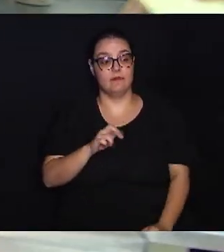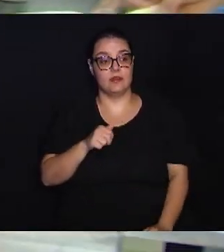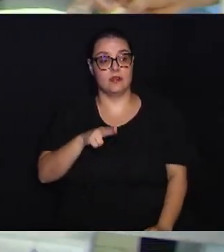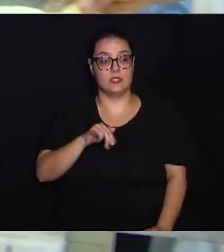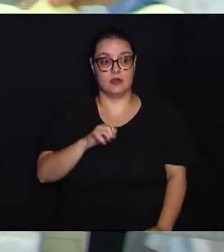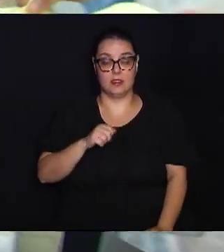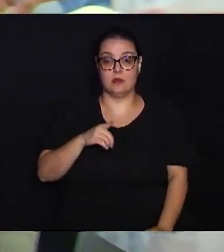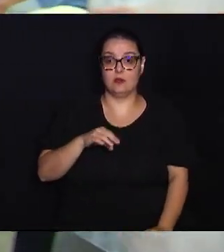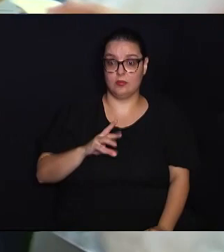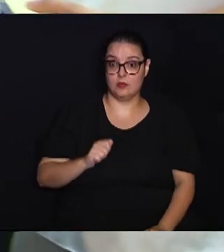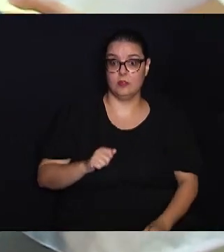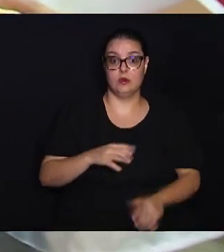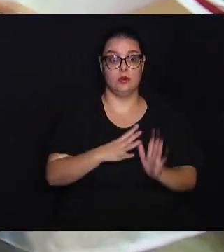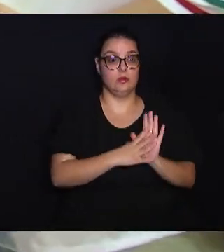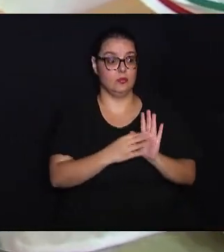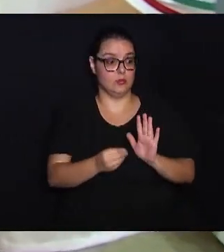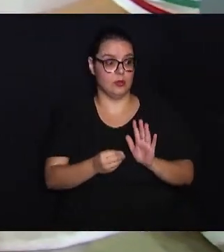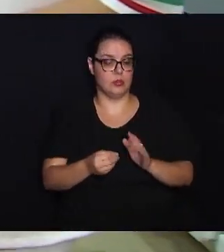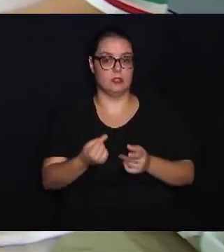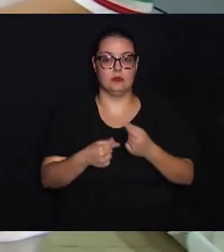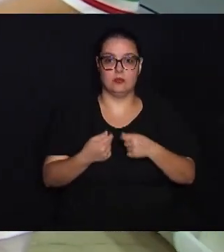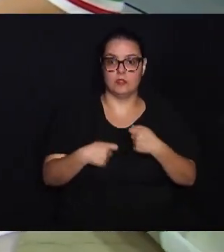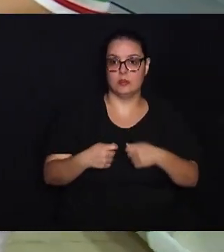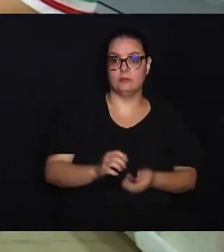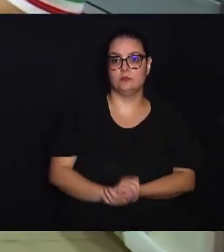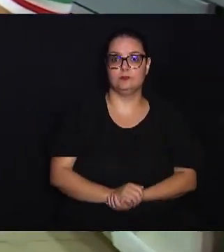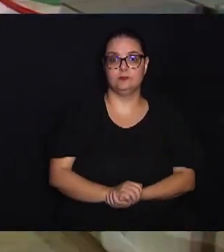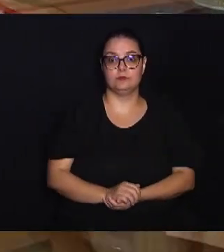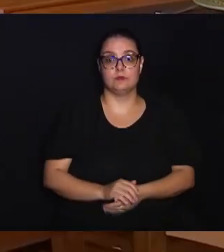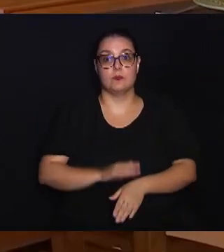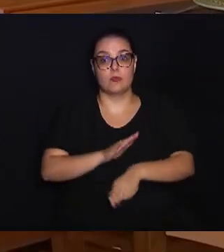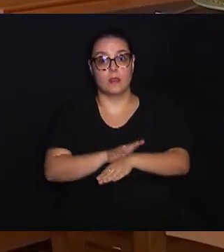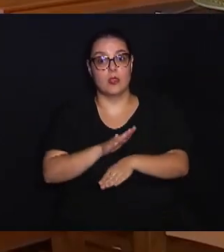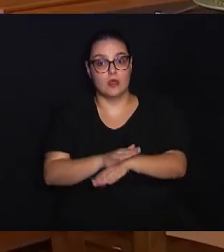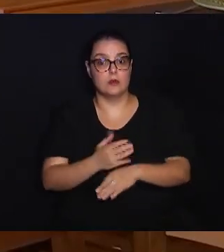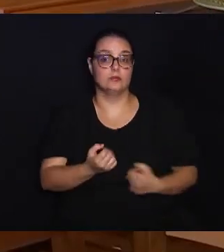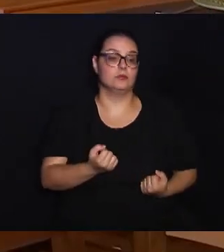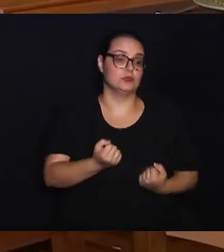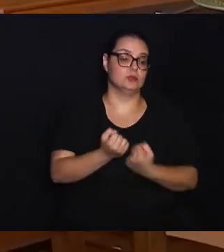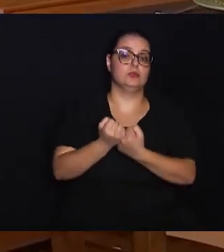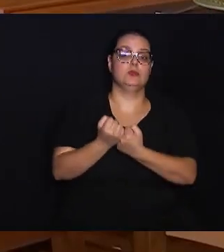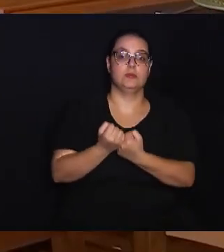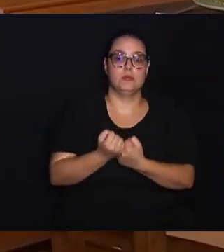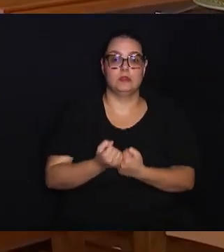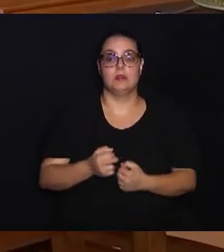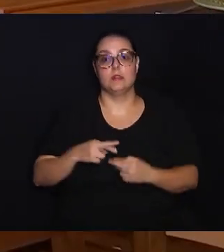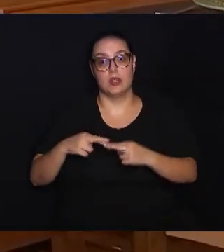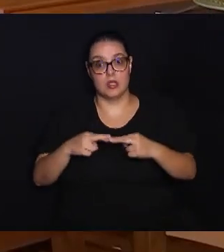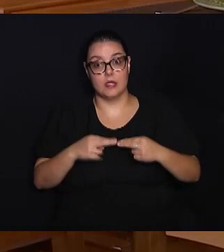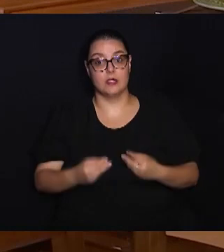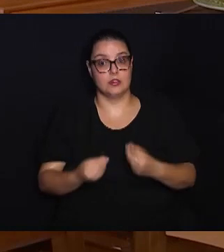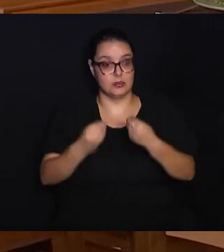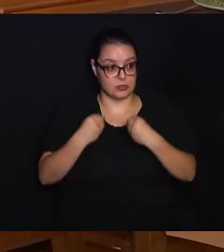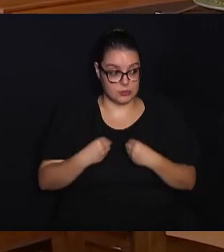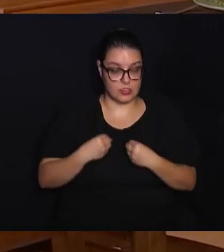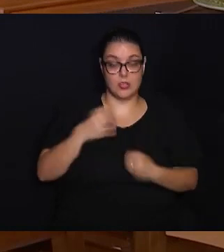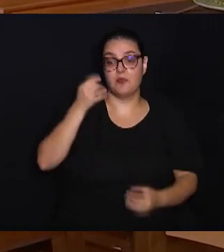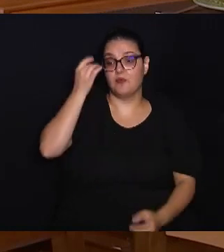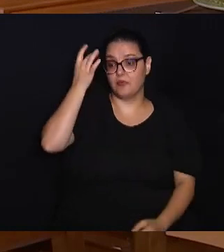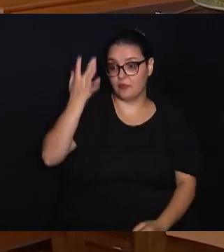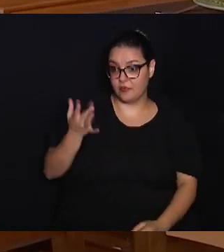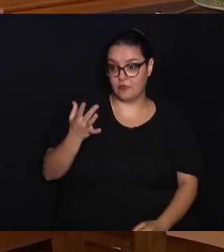franqueadora fez a diferença na escolha Pelo modelo de negócio a assistência que eles nos dão todo o suporte que a que a rede